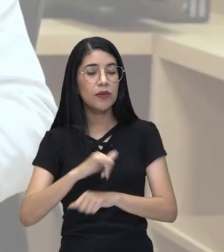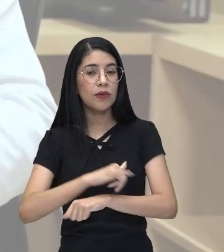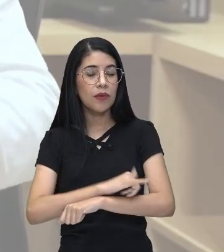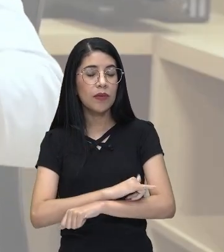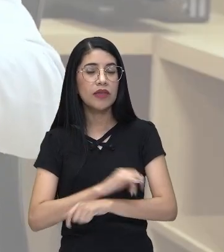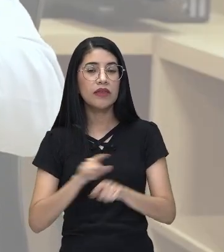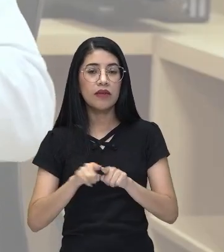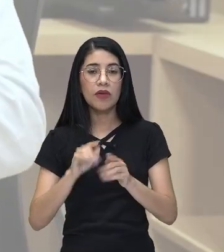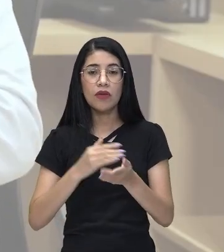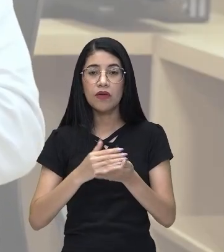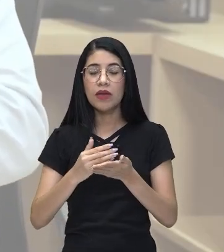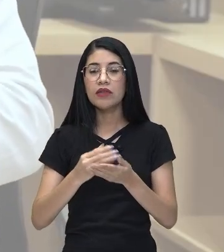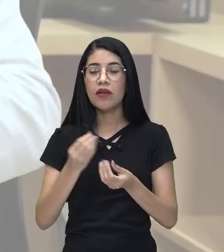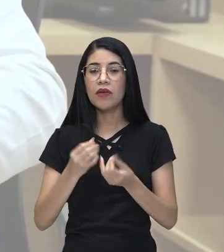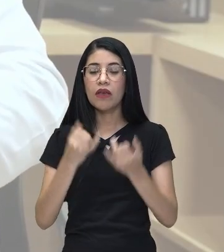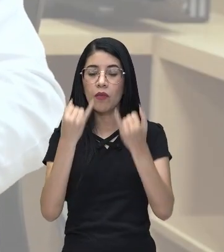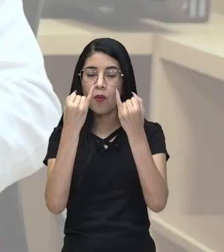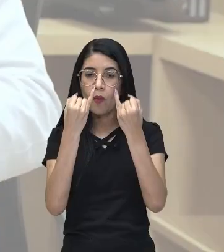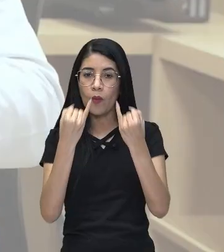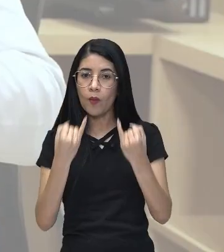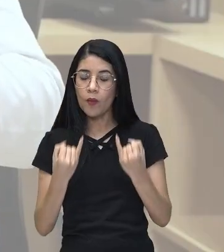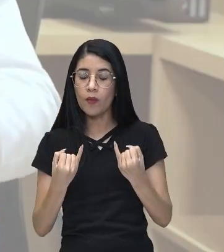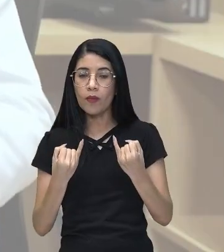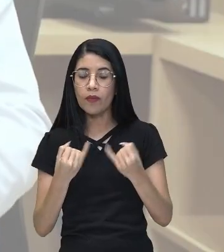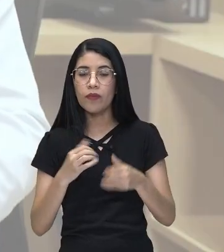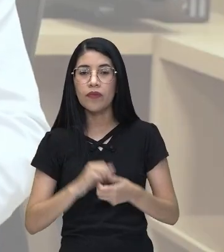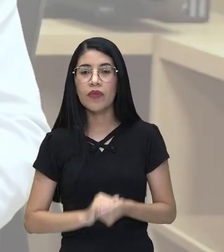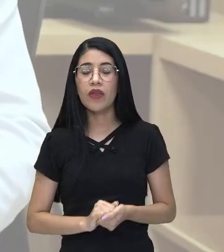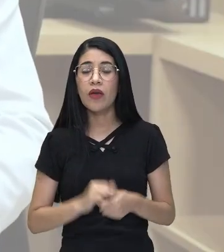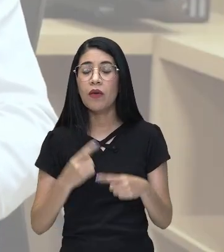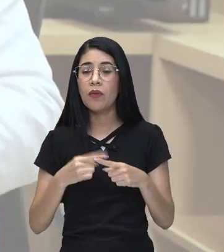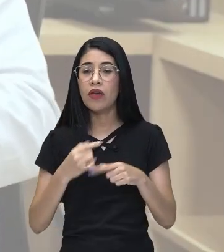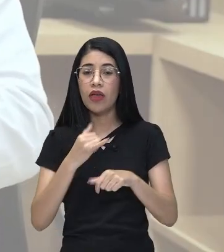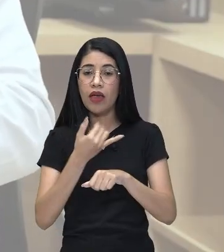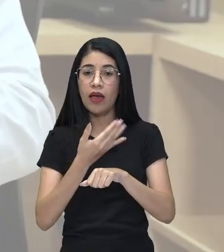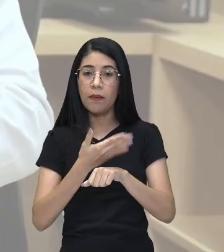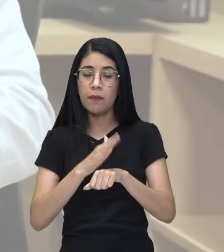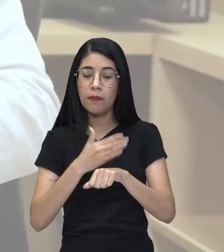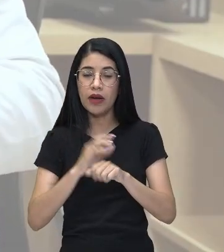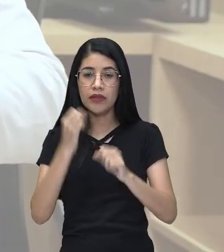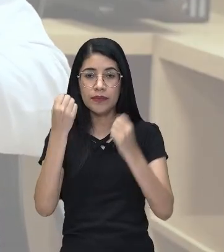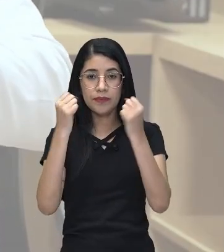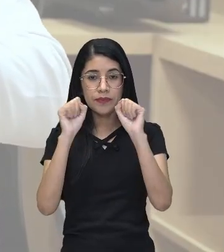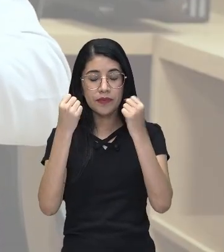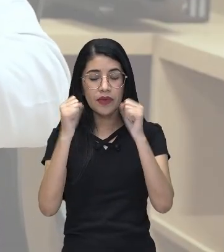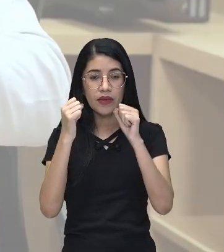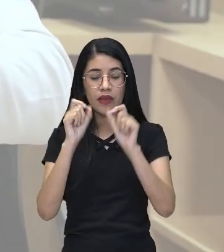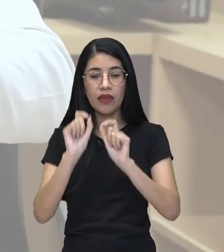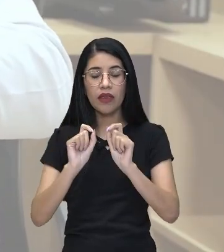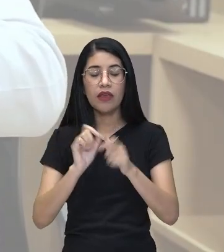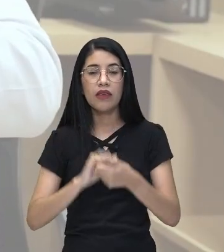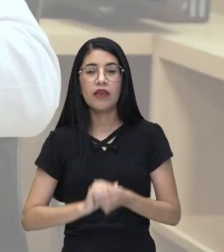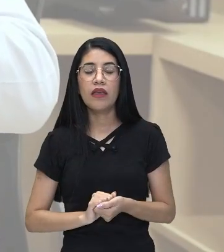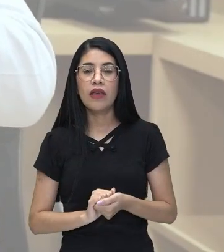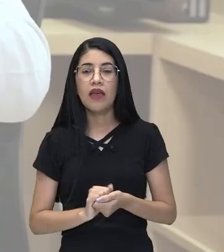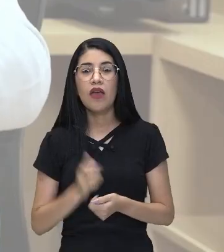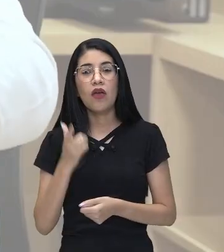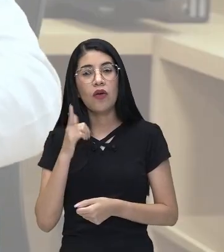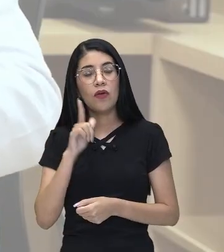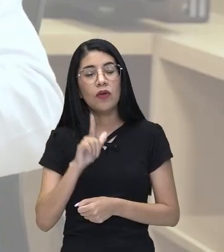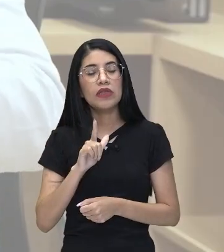a melhorar essa redução de peso. Porque é no exercício físico que eu consigo, através de